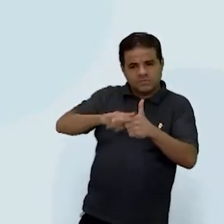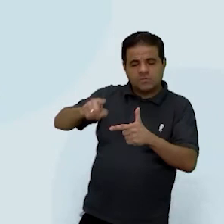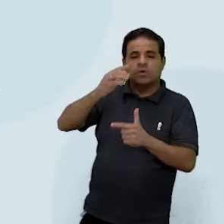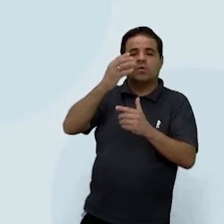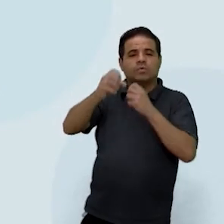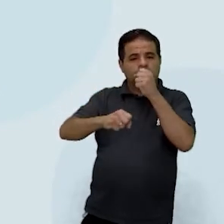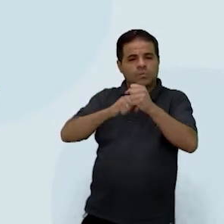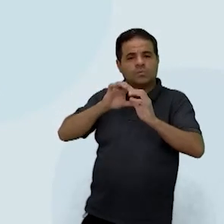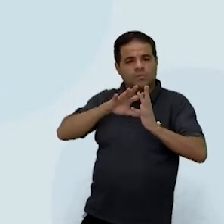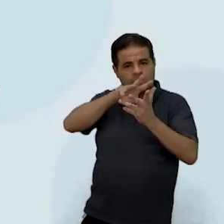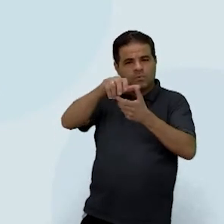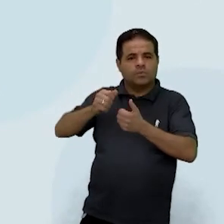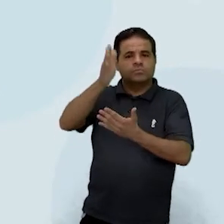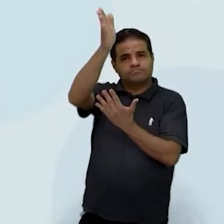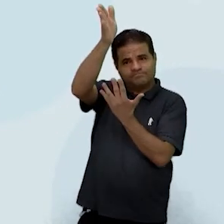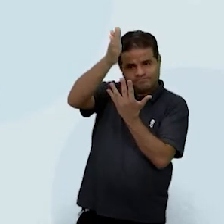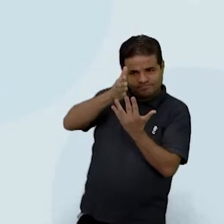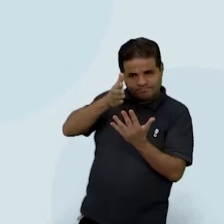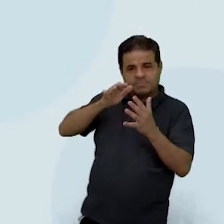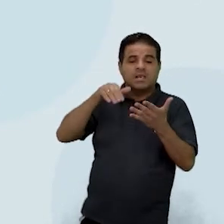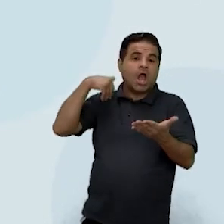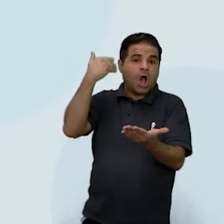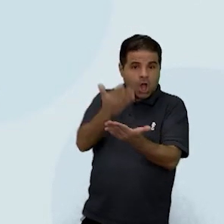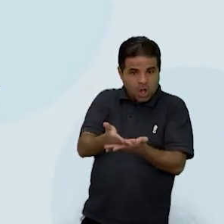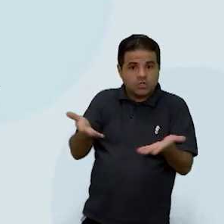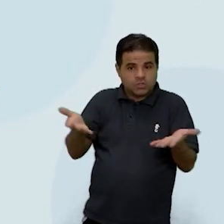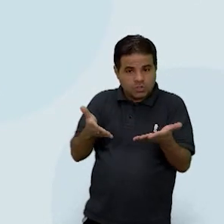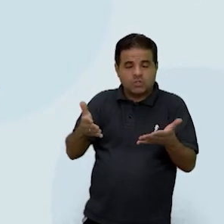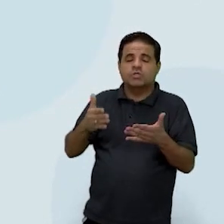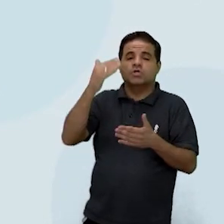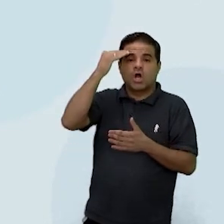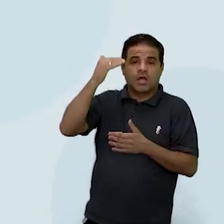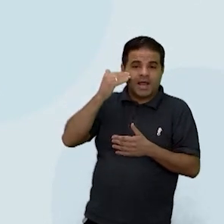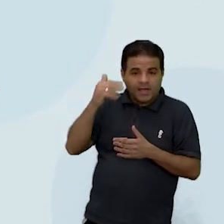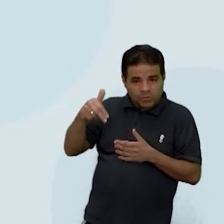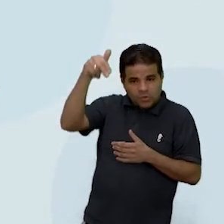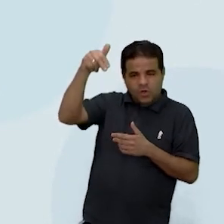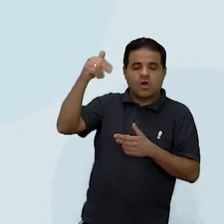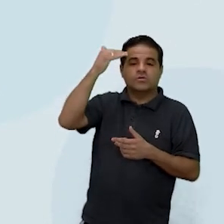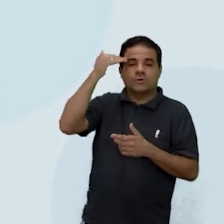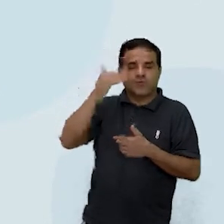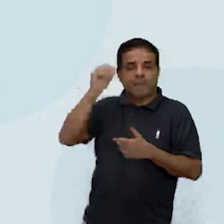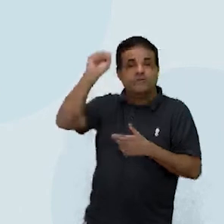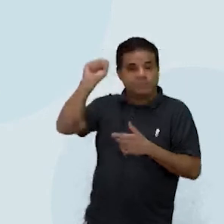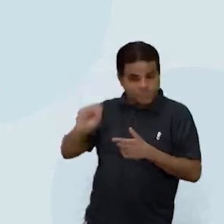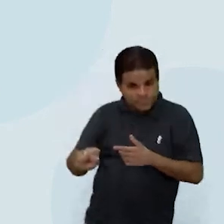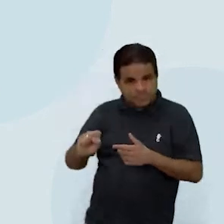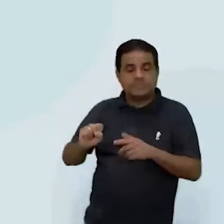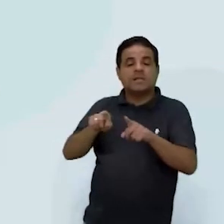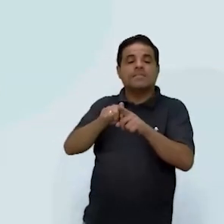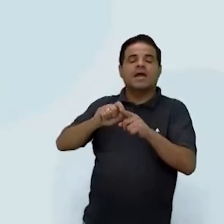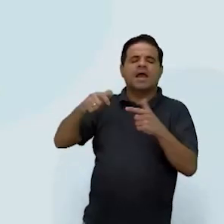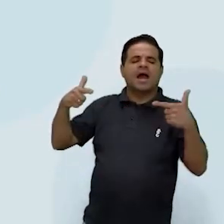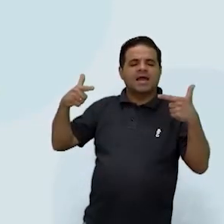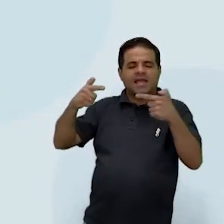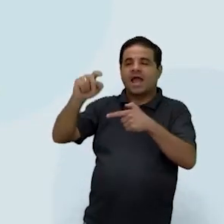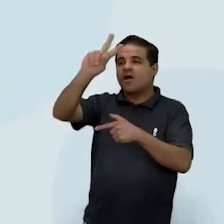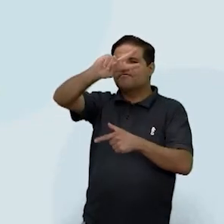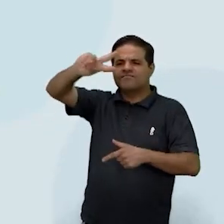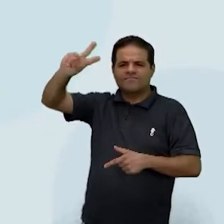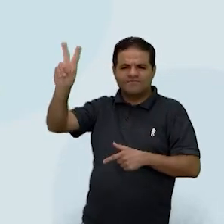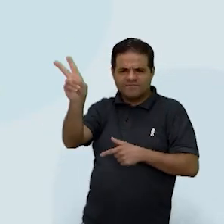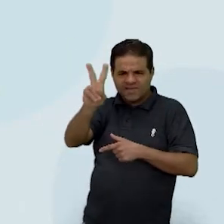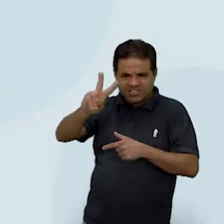2 blocos, né? Então, até hoje está dividido Coreia do Norte e Coreia do Sul. A Guerra do Vietnã, que é